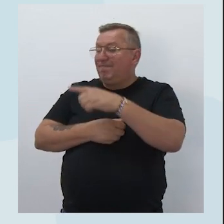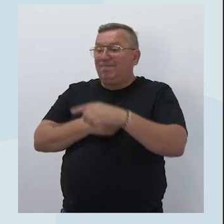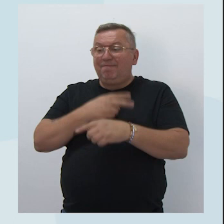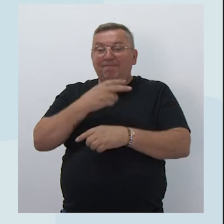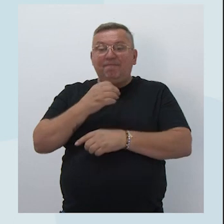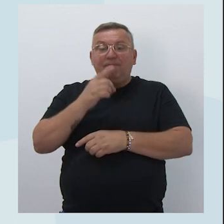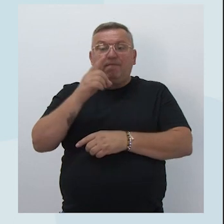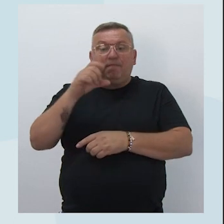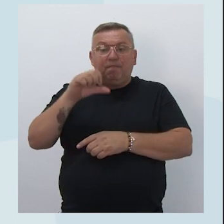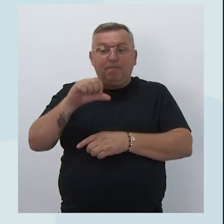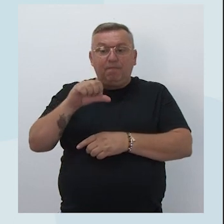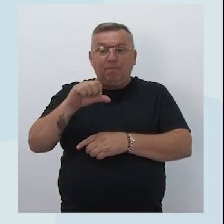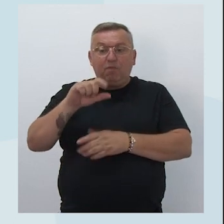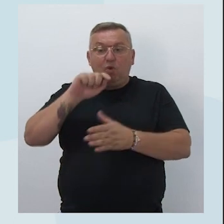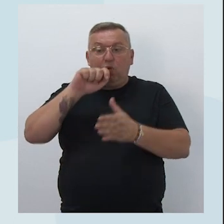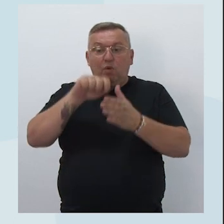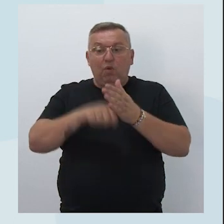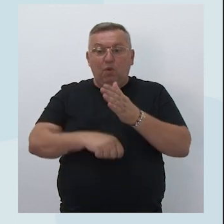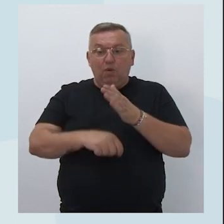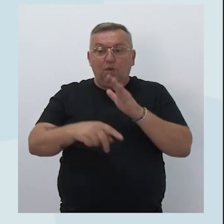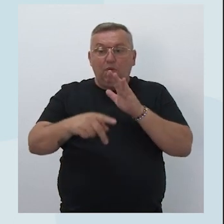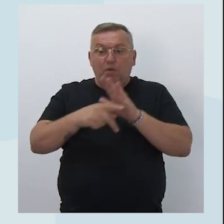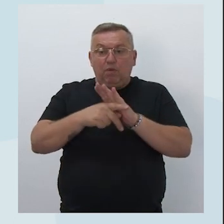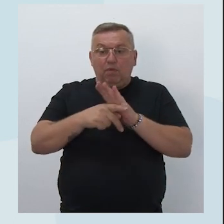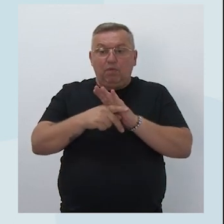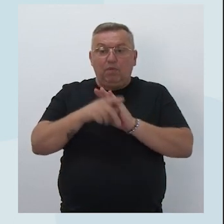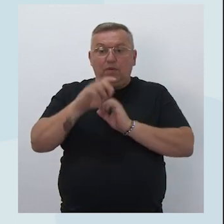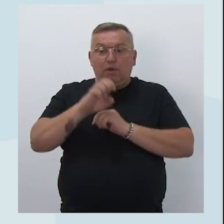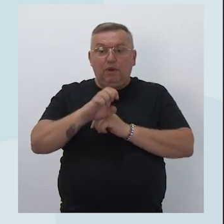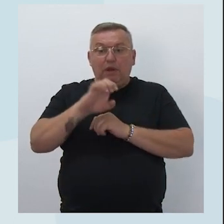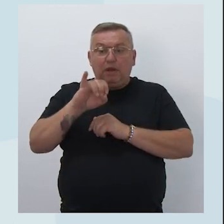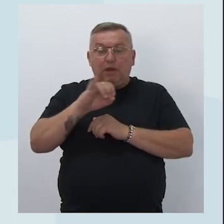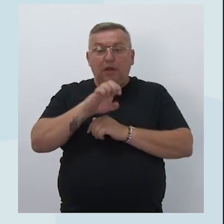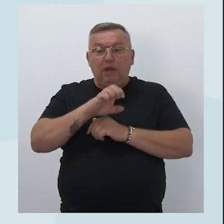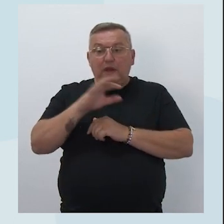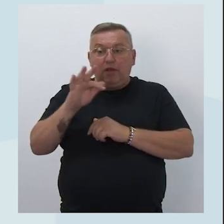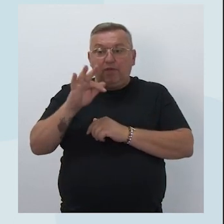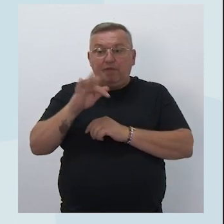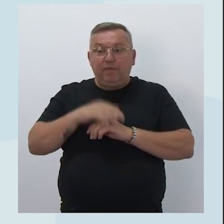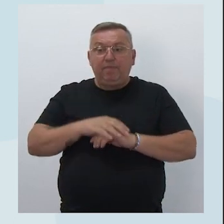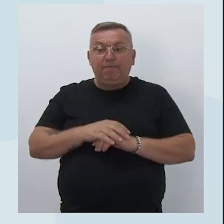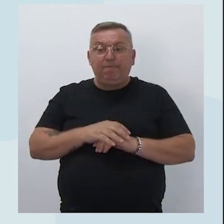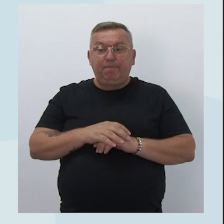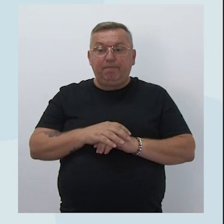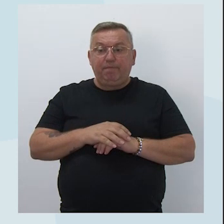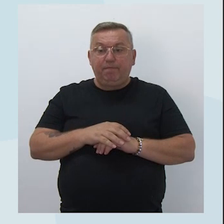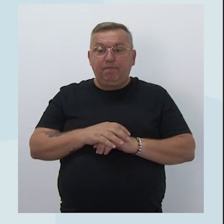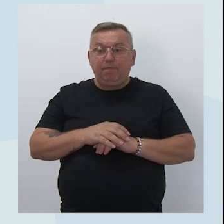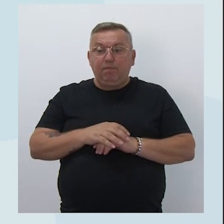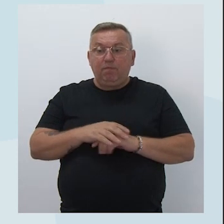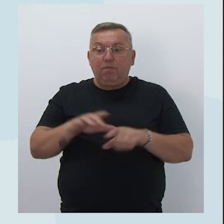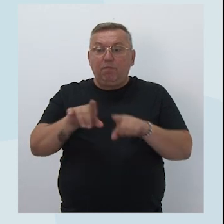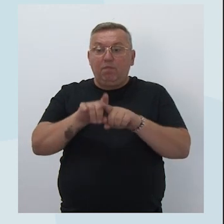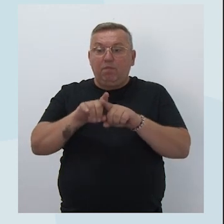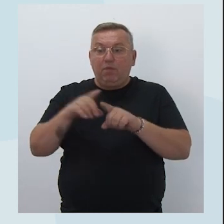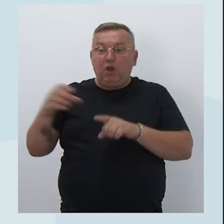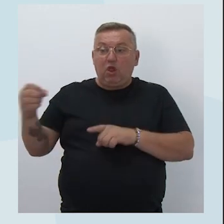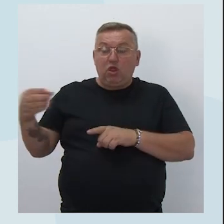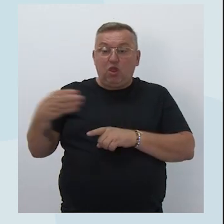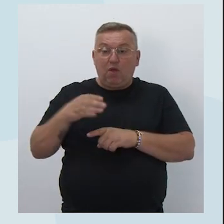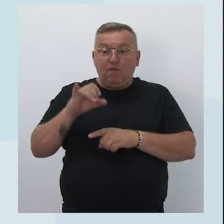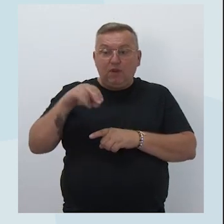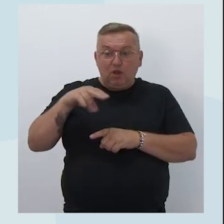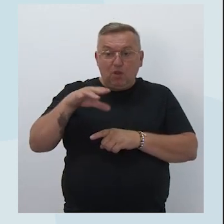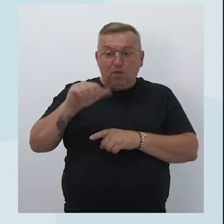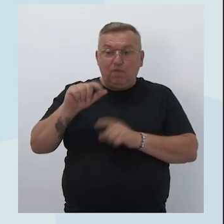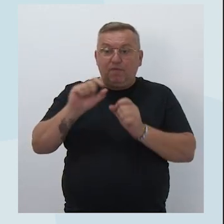foi homologado o currículo das etapas da educação infantil e ensino fundamental. Com a criação do Enova Educação, iniciamos